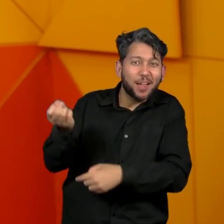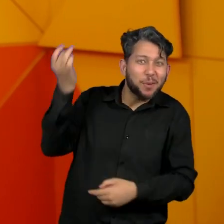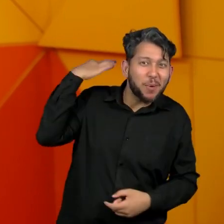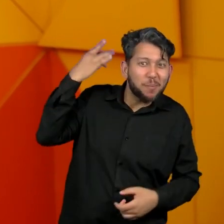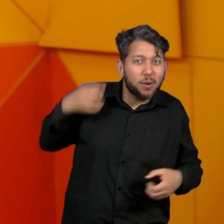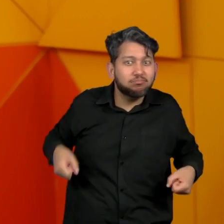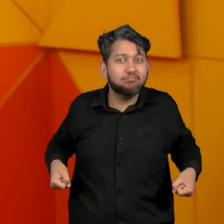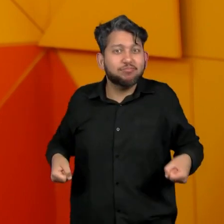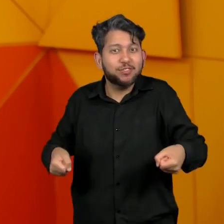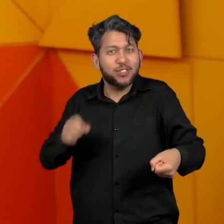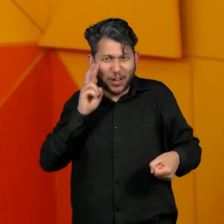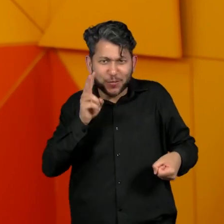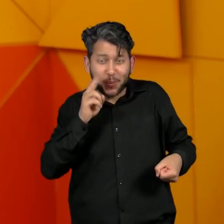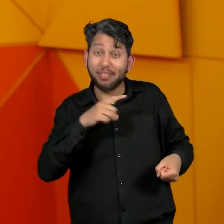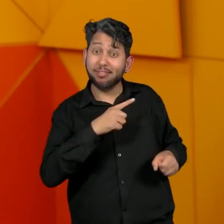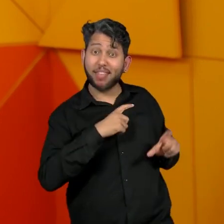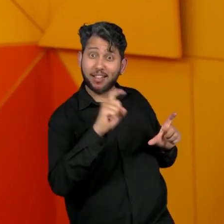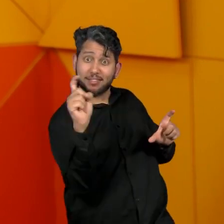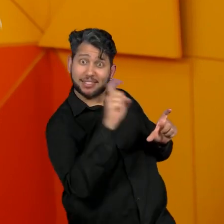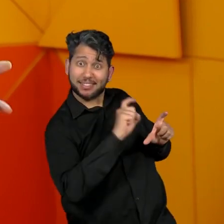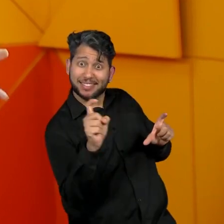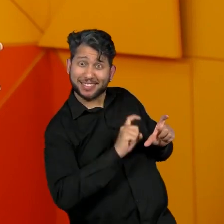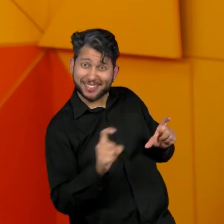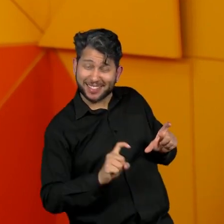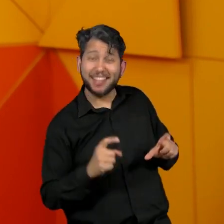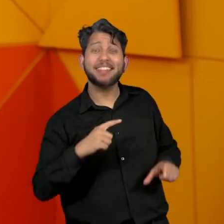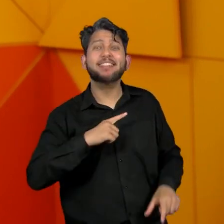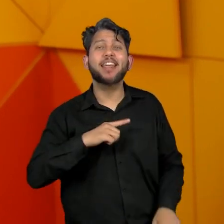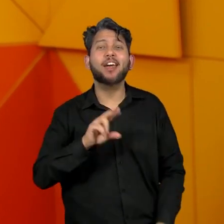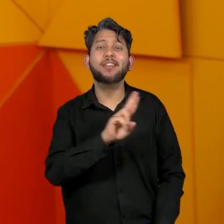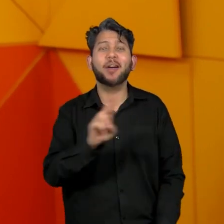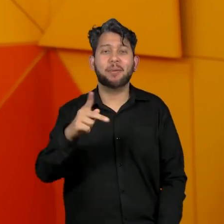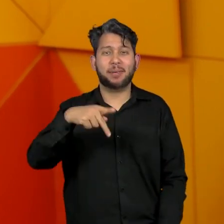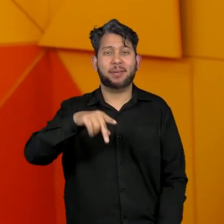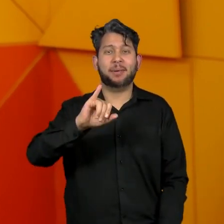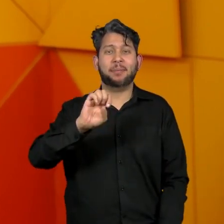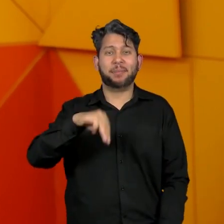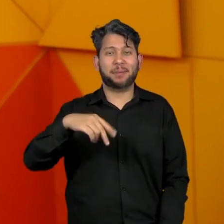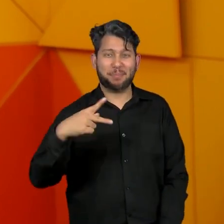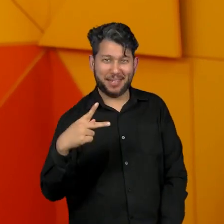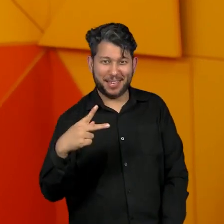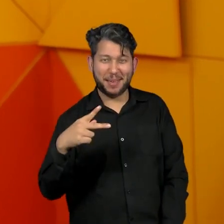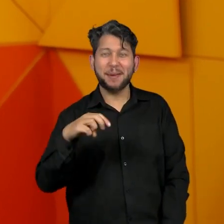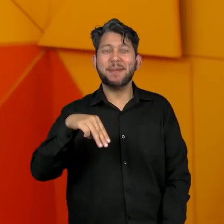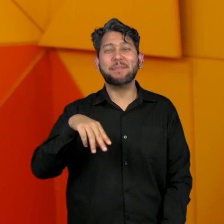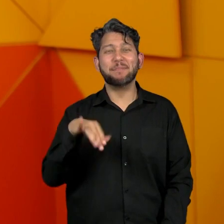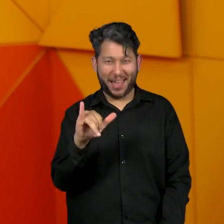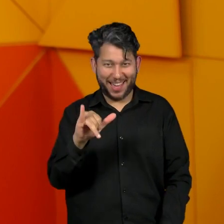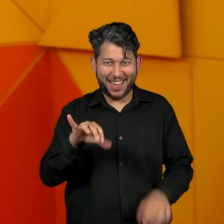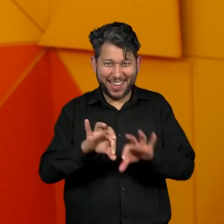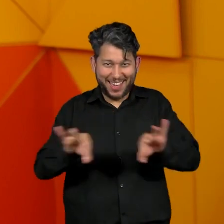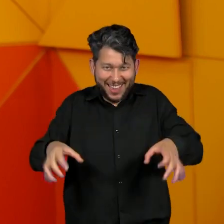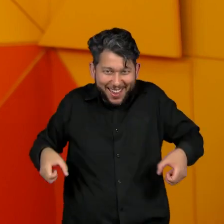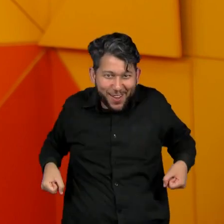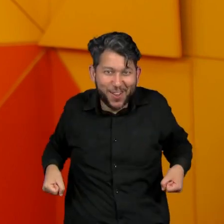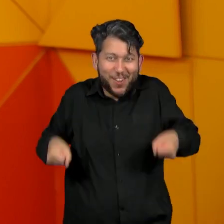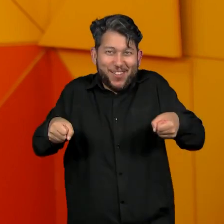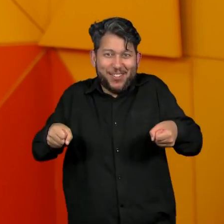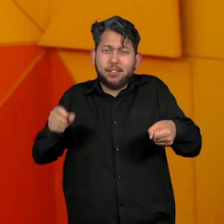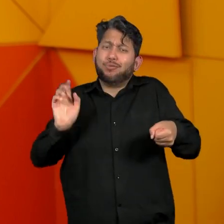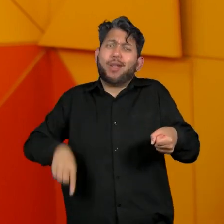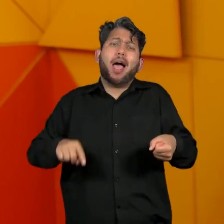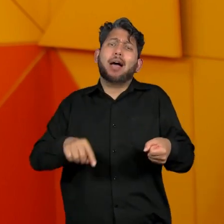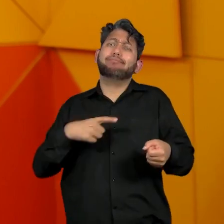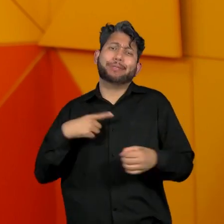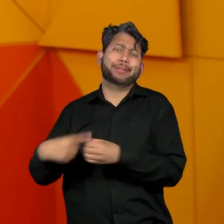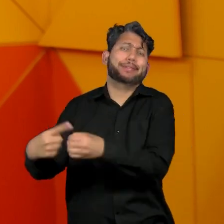da cidade. É o projeto Pimp My Carroça, que já atuou em mais de 60 cidades aqui do Brasil e do mundo também,